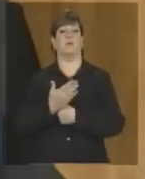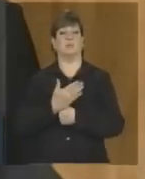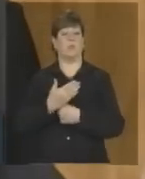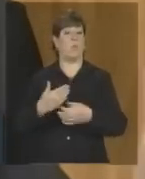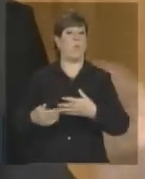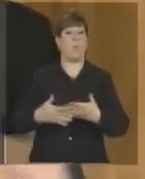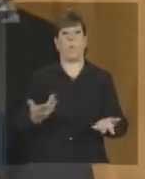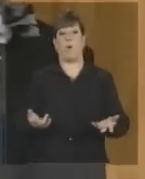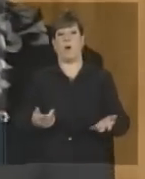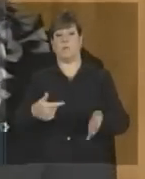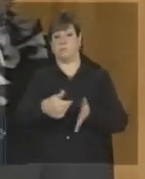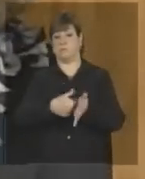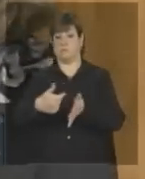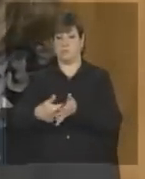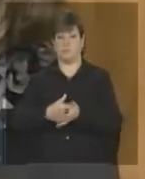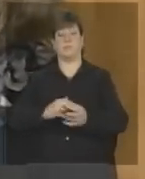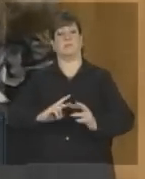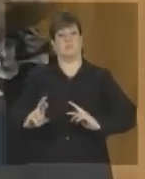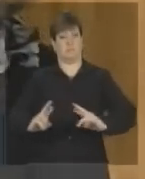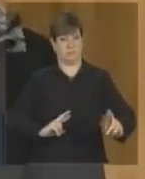quaisquer perguntas que vocês possam ter.